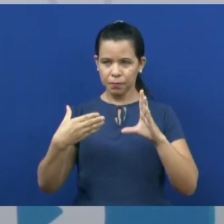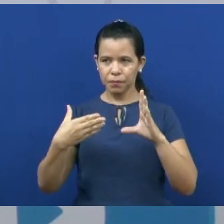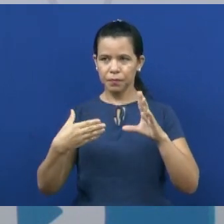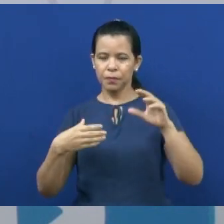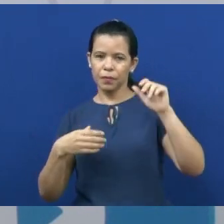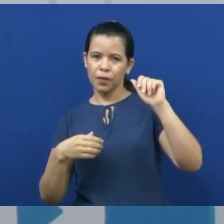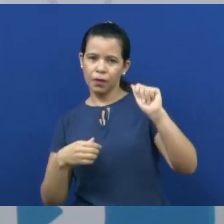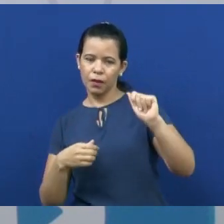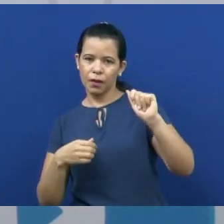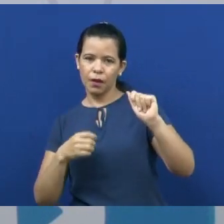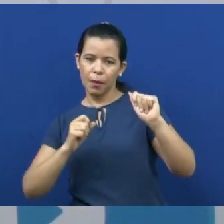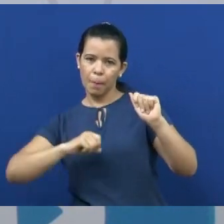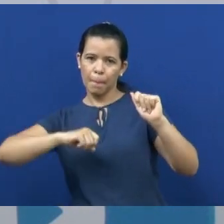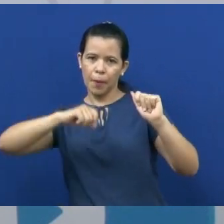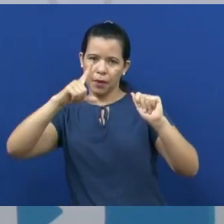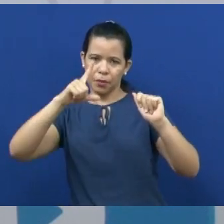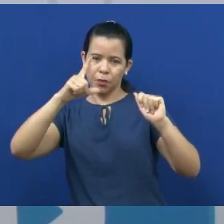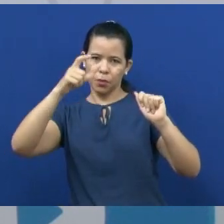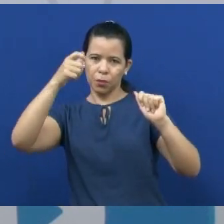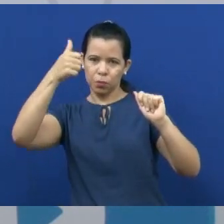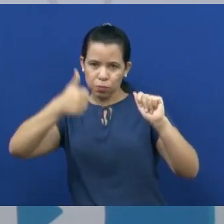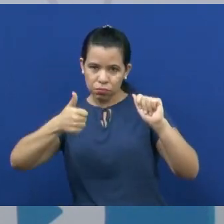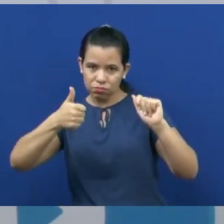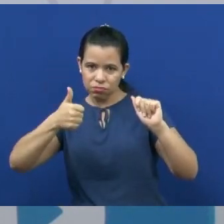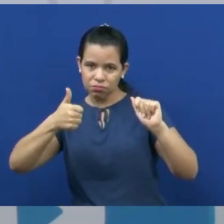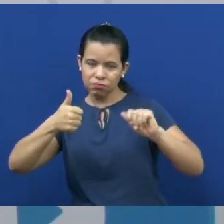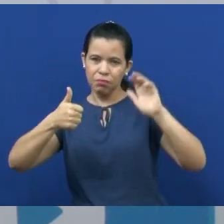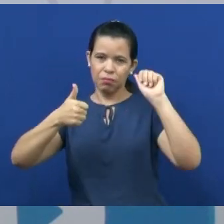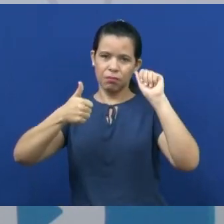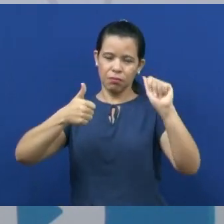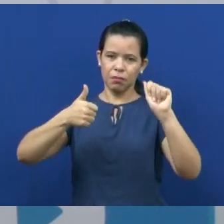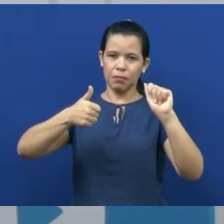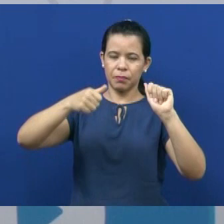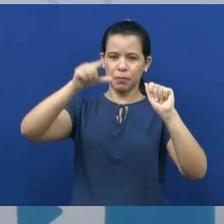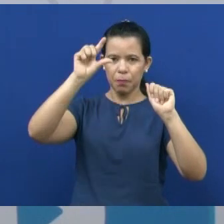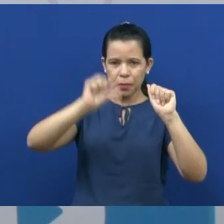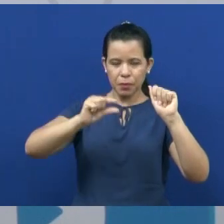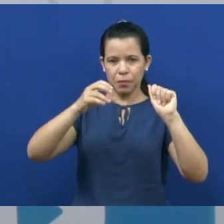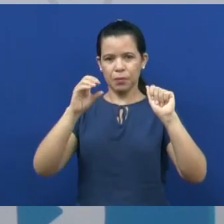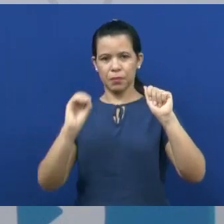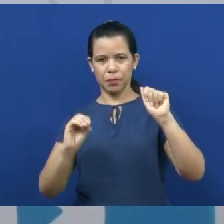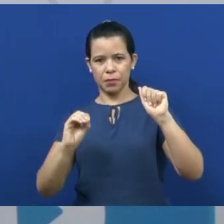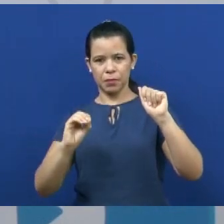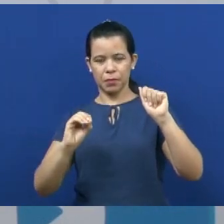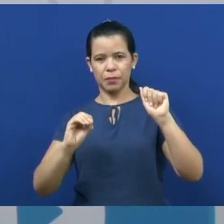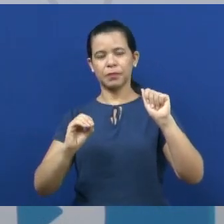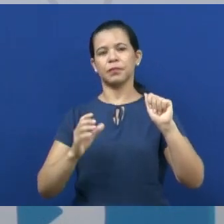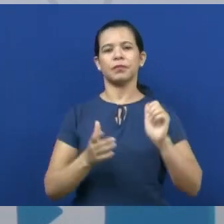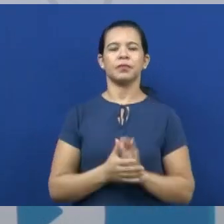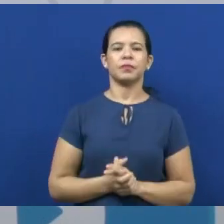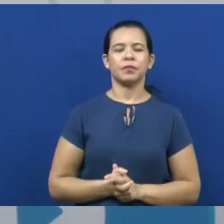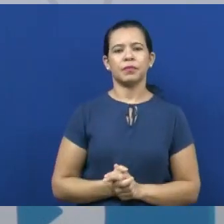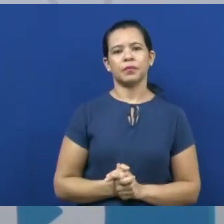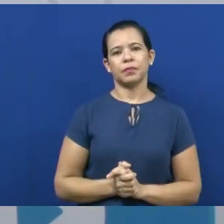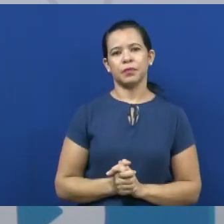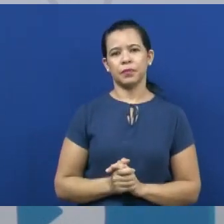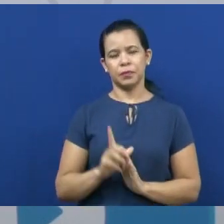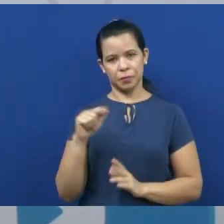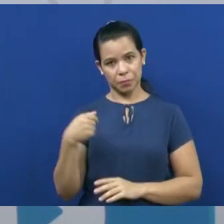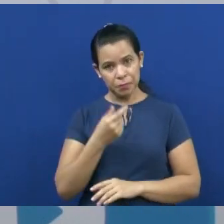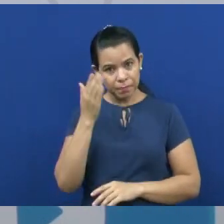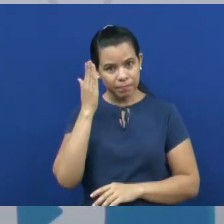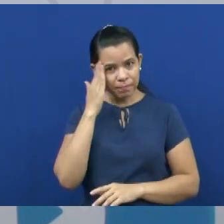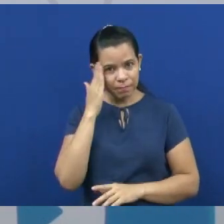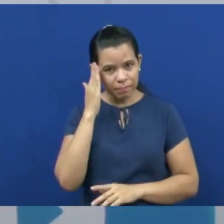meu a for maior que 1 e quando o meu a for menor que 0 e menor que 1. Para tratar desse